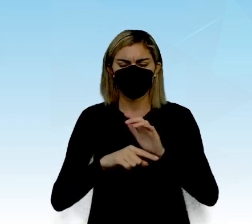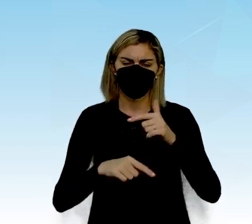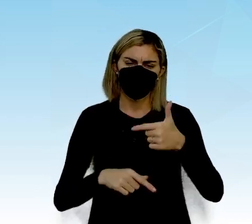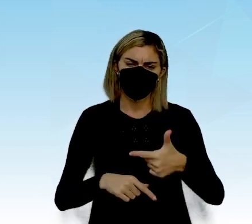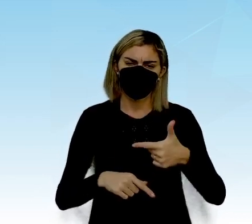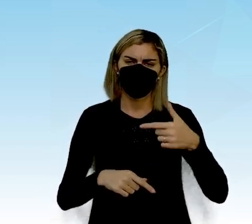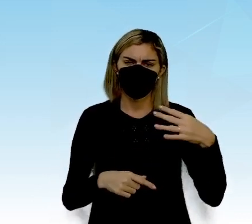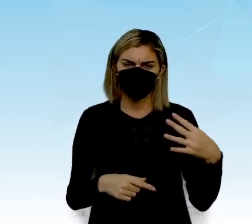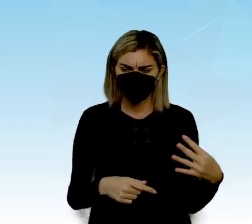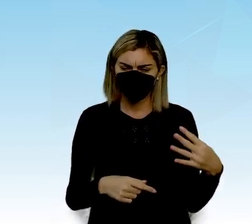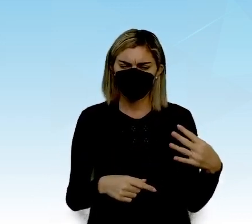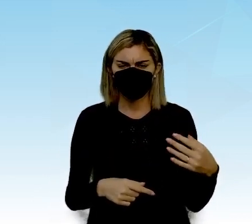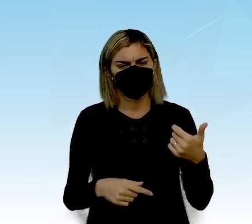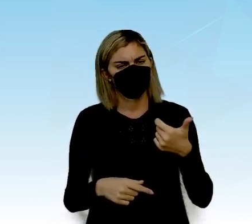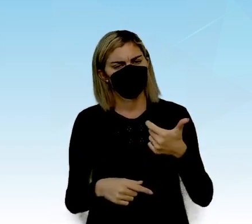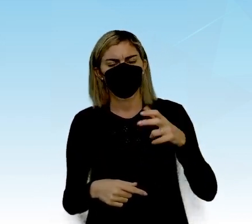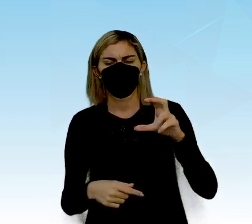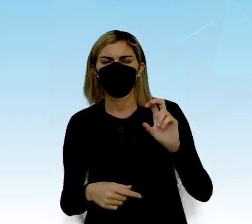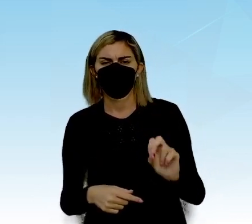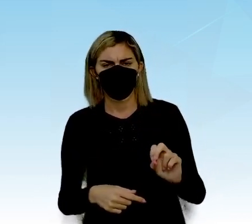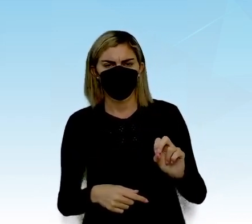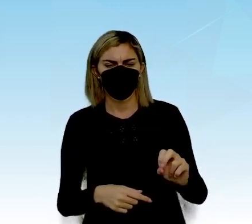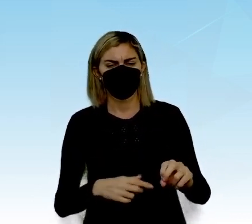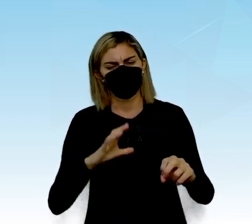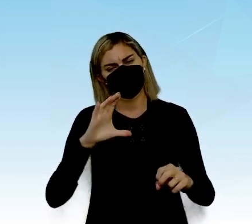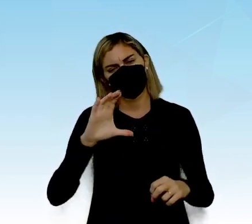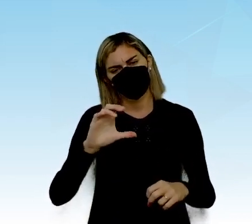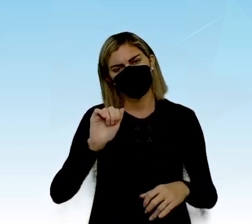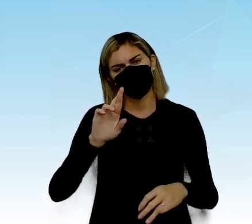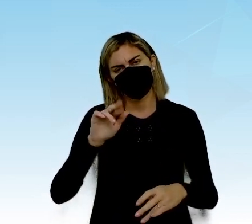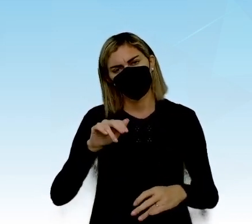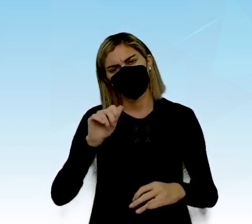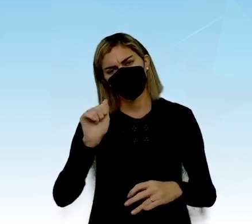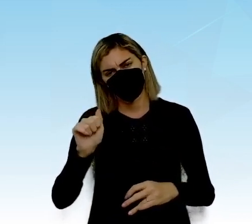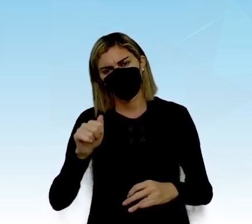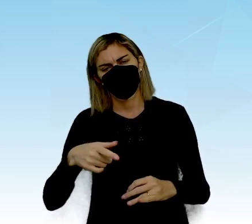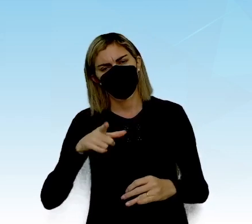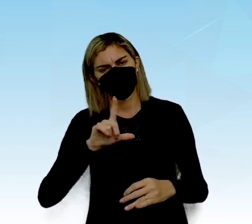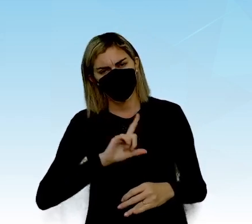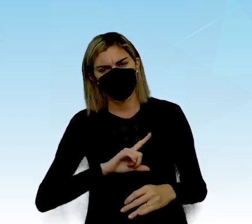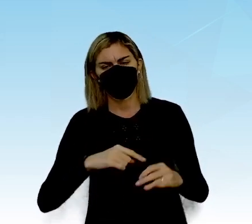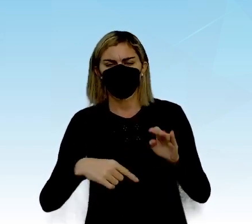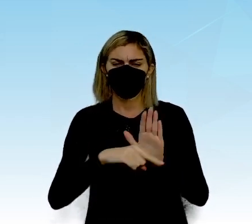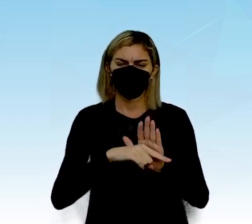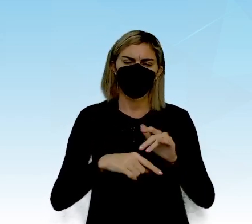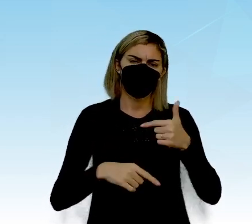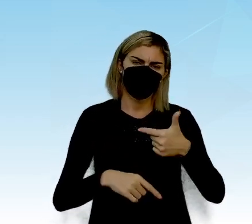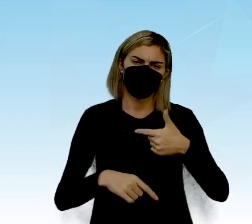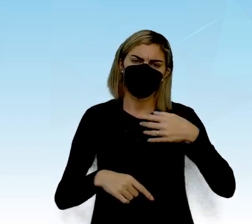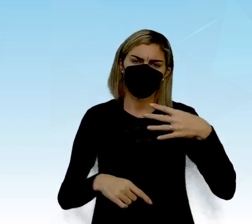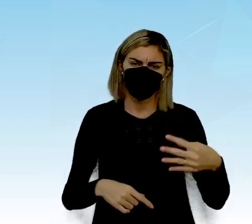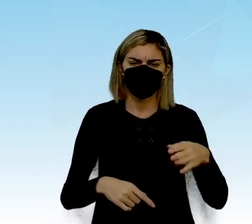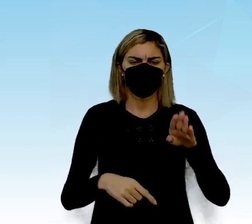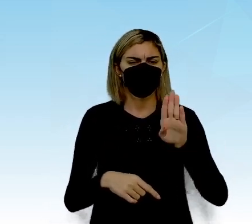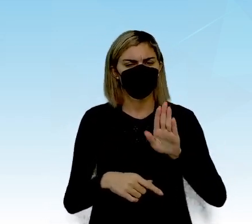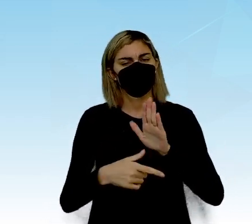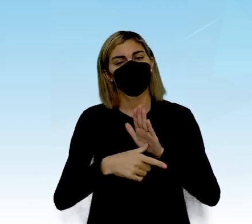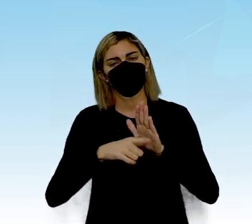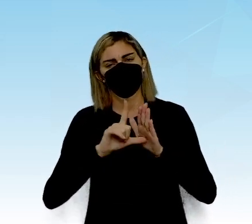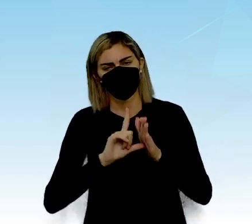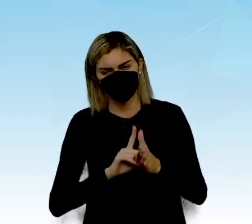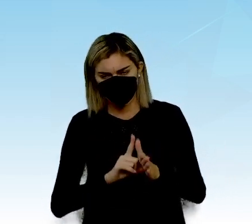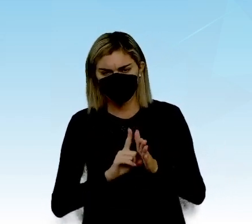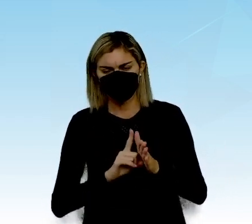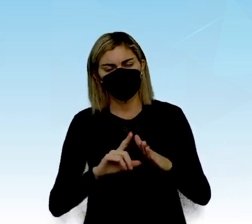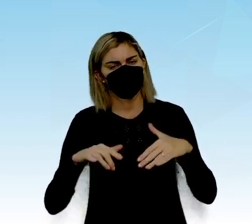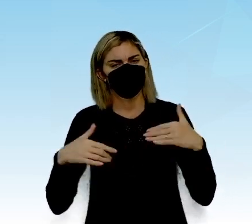Porque 150 é a carga de A antes. E menos 24 é a carga de B também antes.